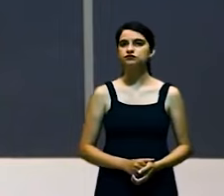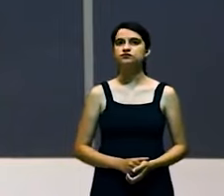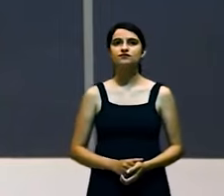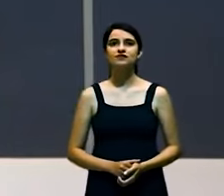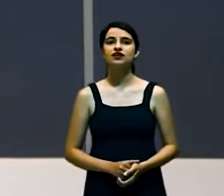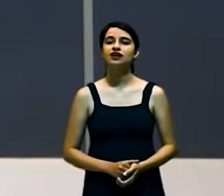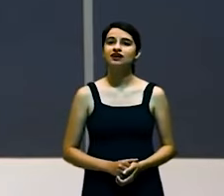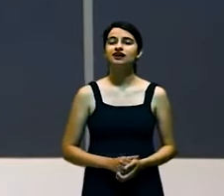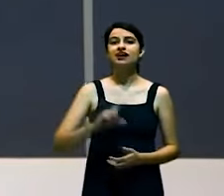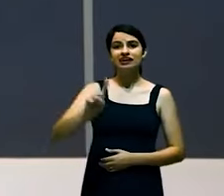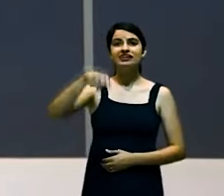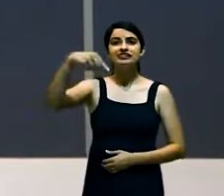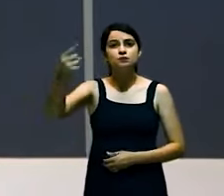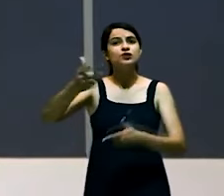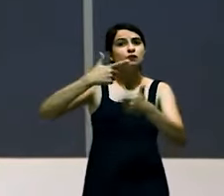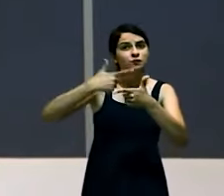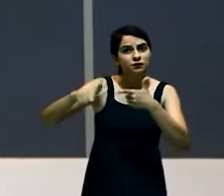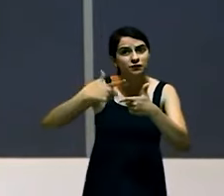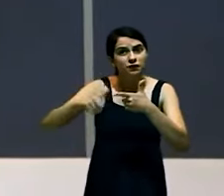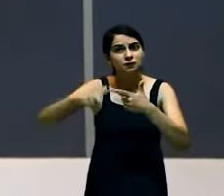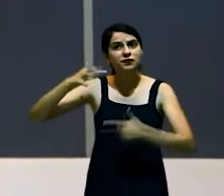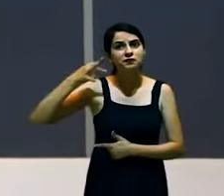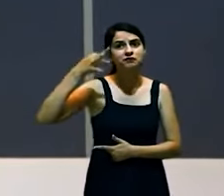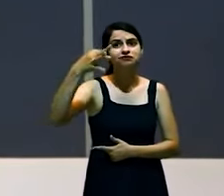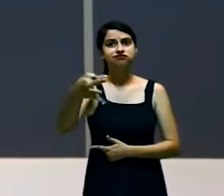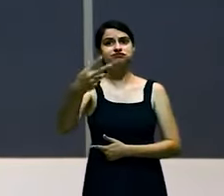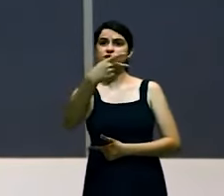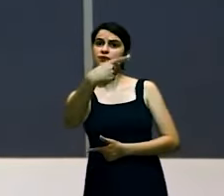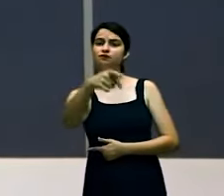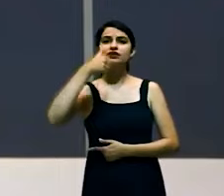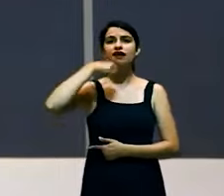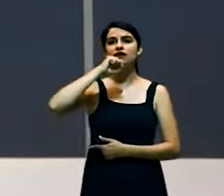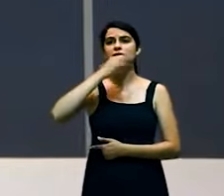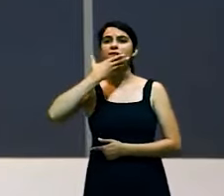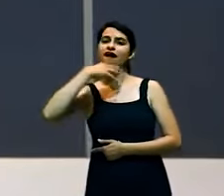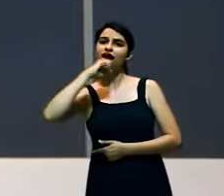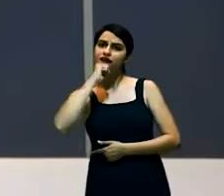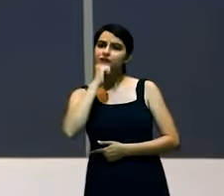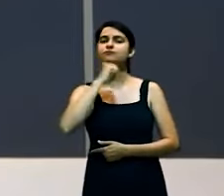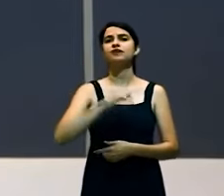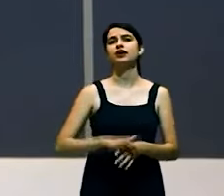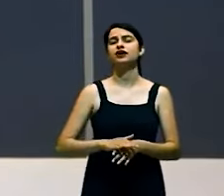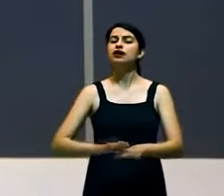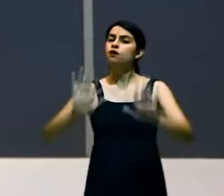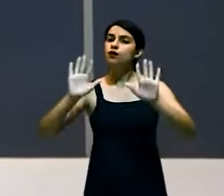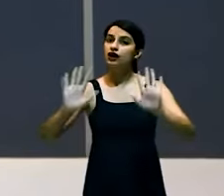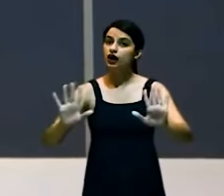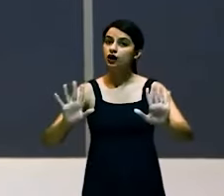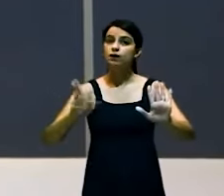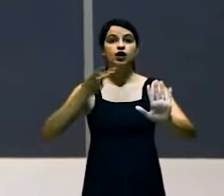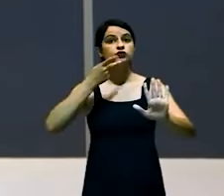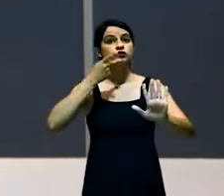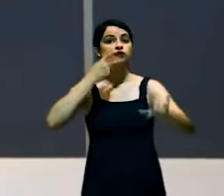E vai dar prejuízo para você, pai e mãe. Portanto, não estou dizendo para ele não namorar, para ela